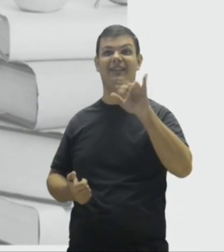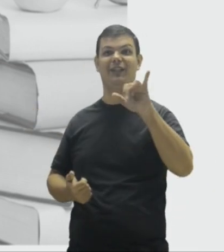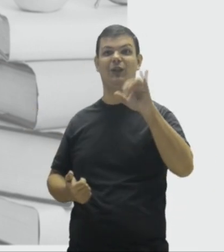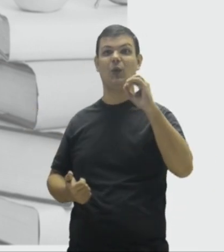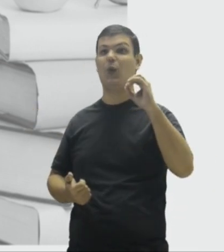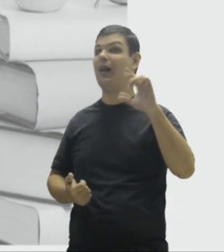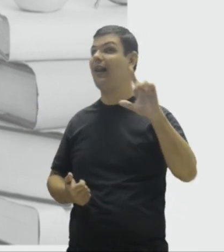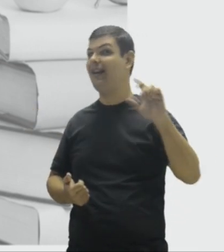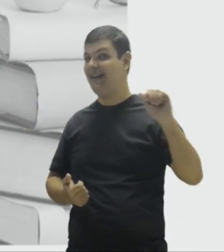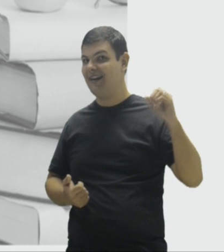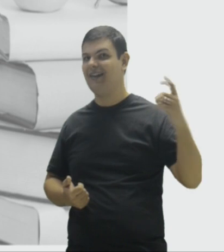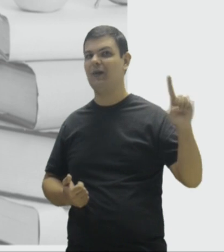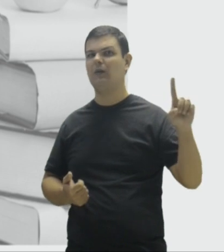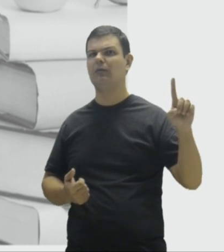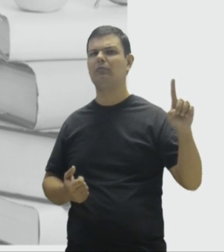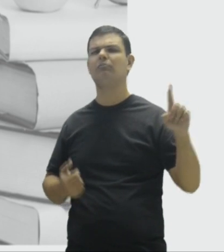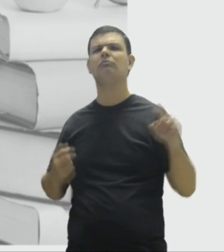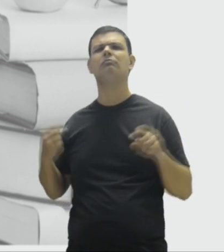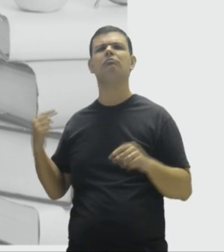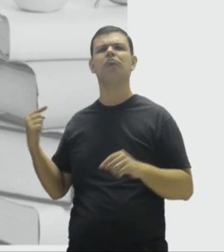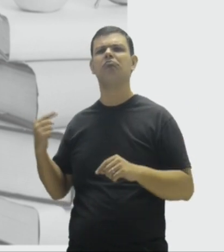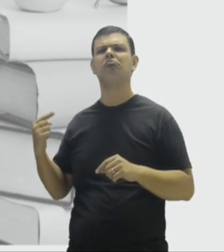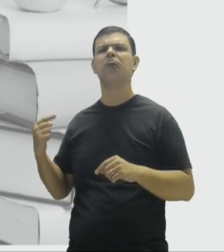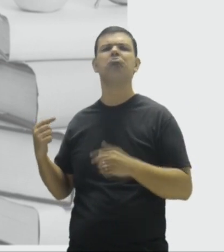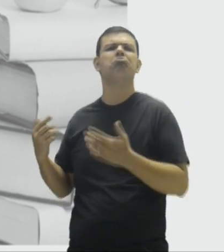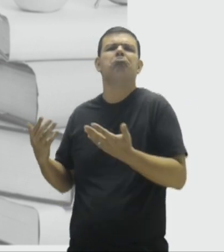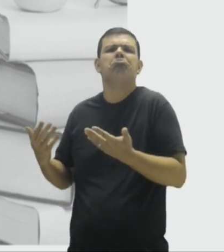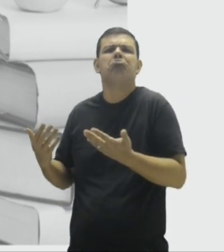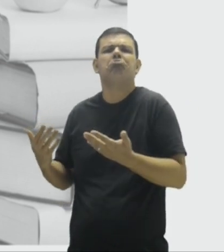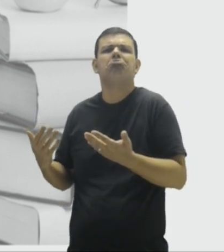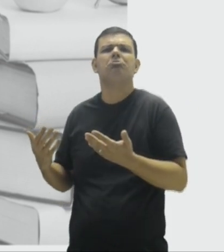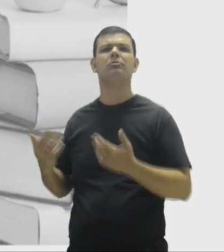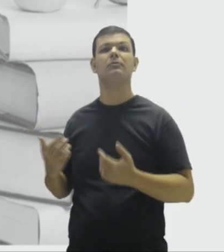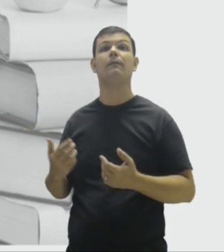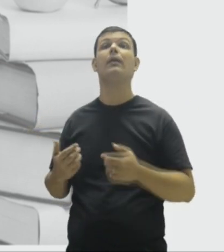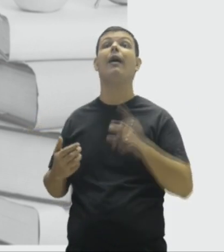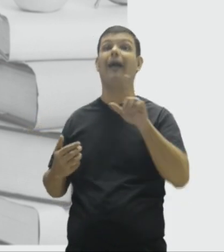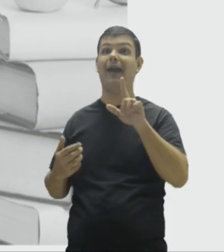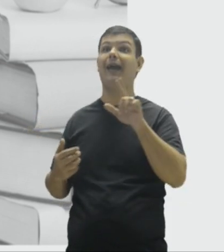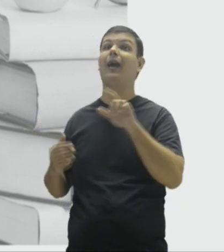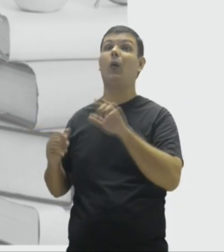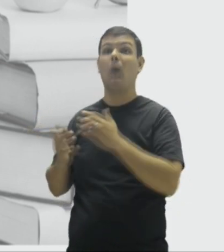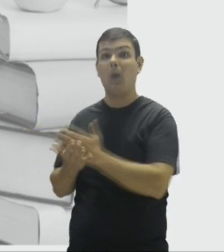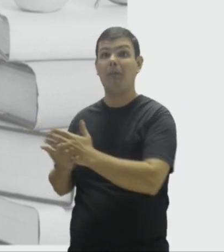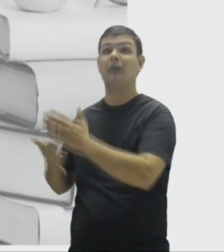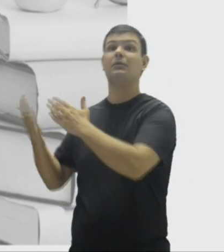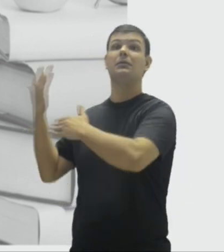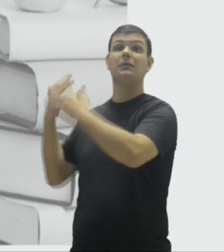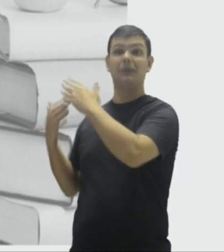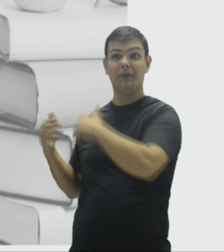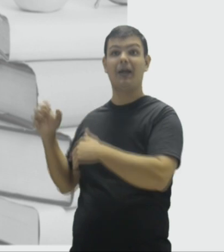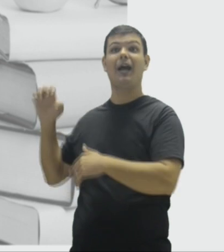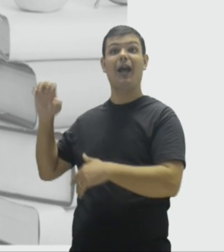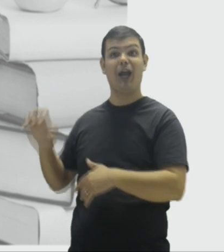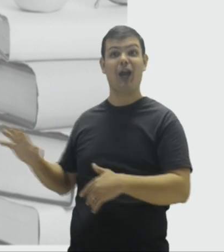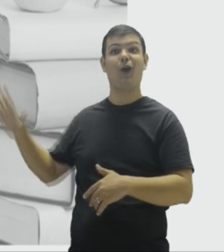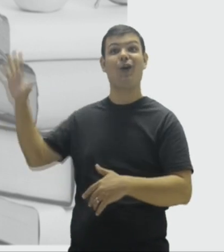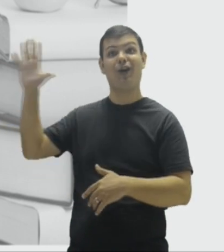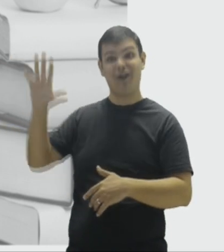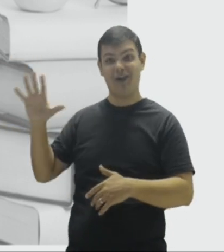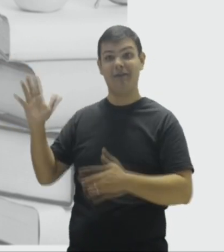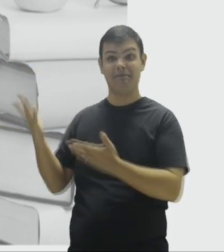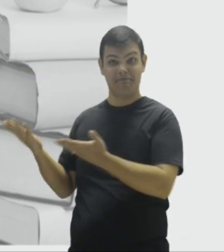professor, certo, o violão tem origem o quê? Europeia. Alguns historiadores dizem que o violão tem